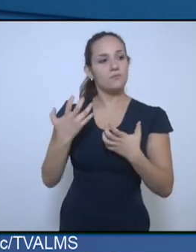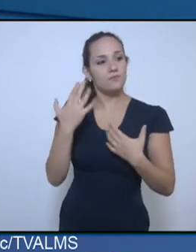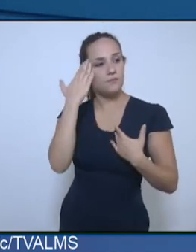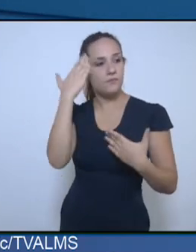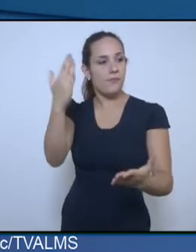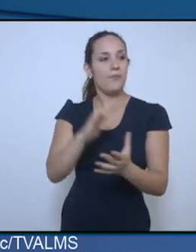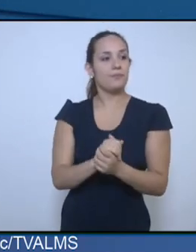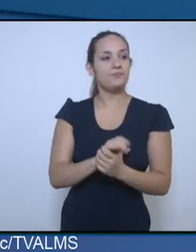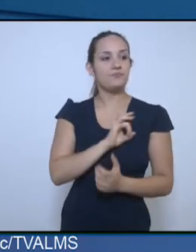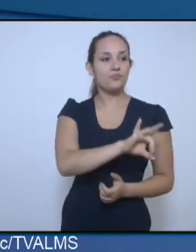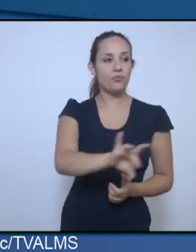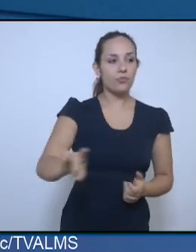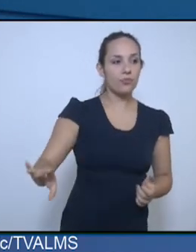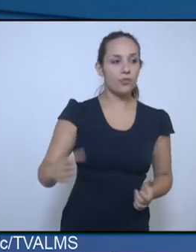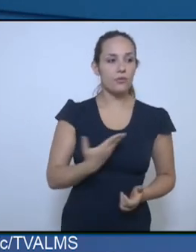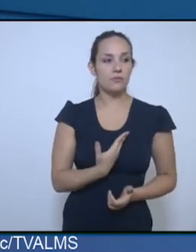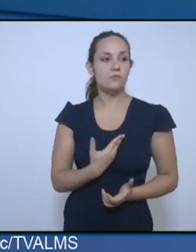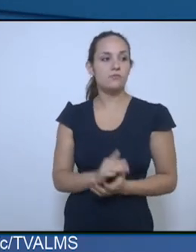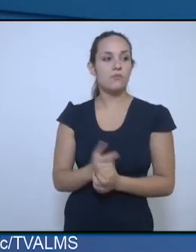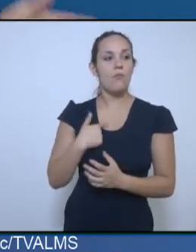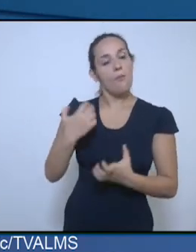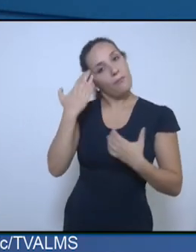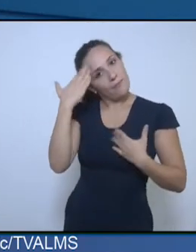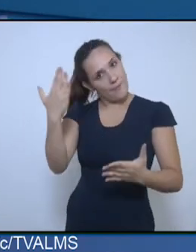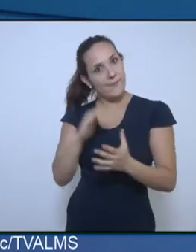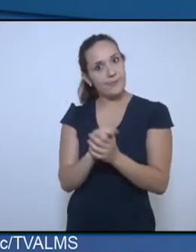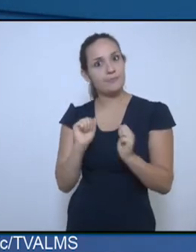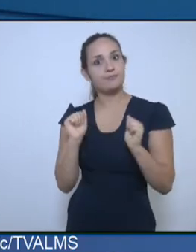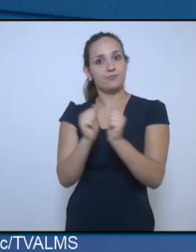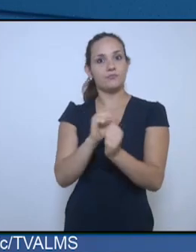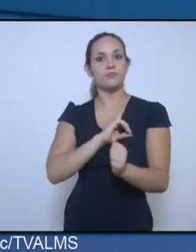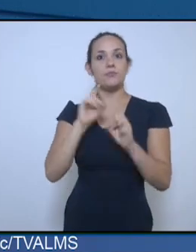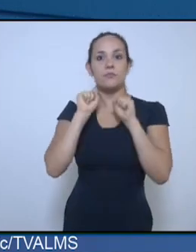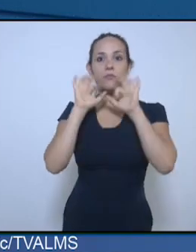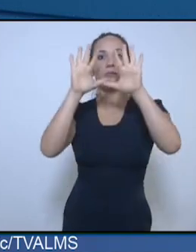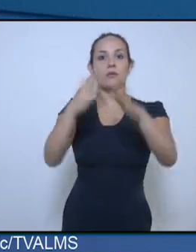agradecer aos nobres pares, agradecer por estar conosco, e Deus abençoe a todos. Muito obrigado.